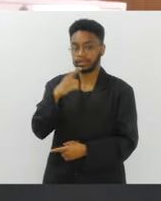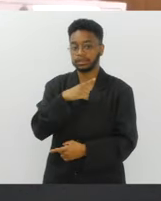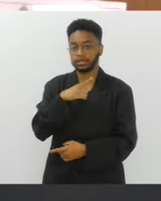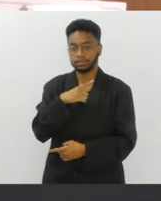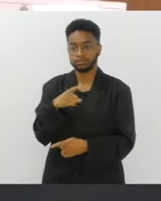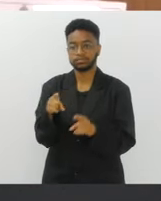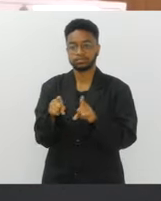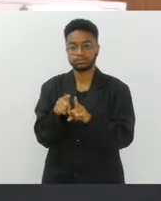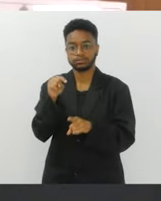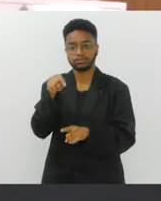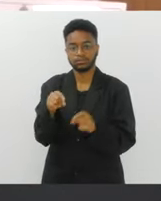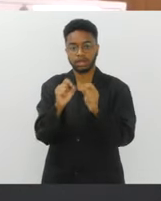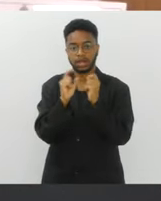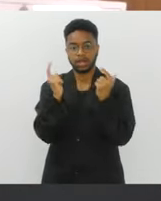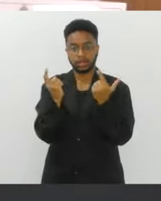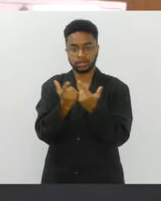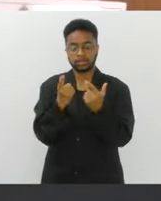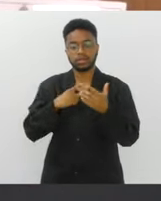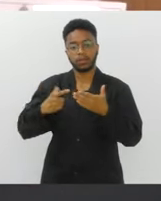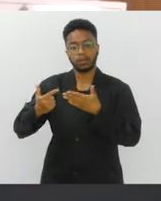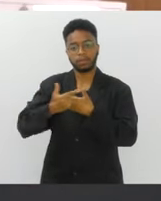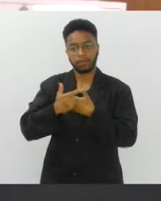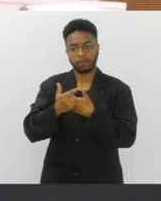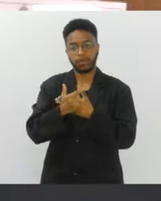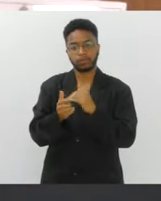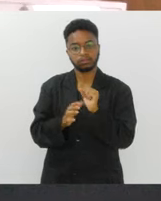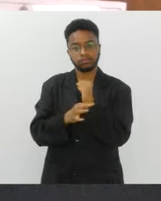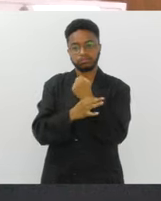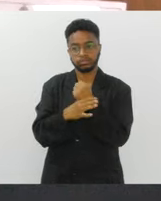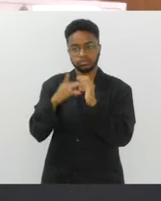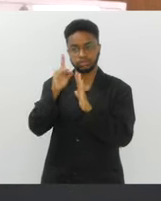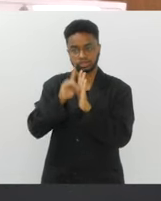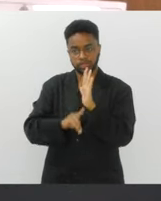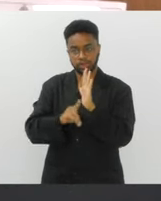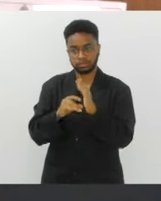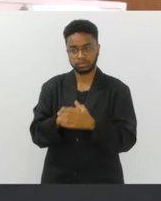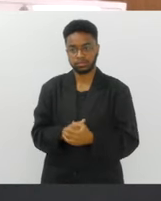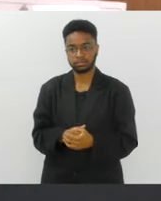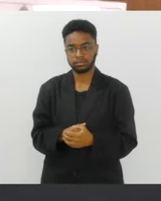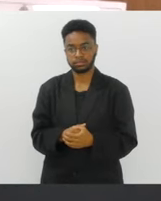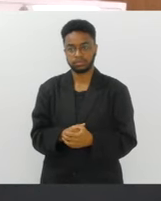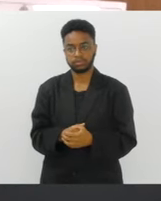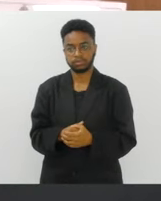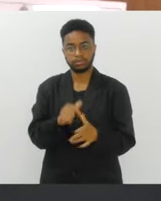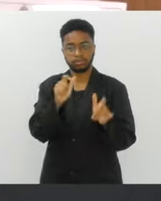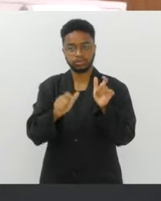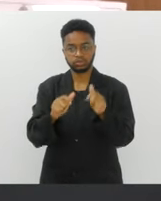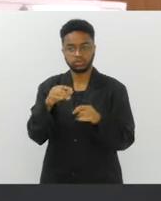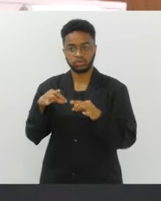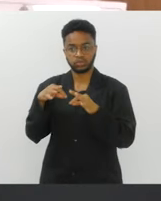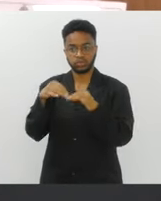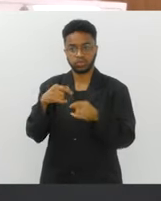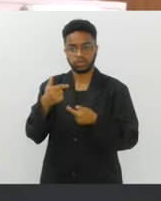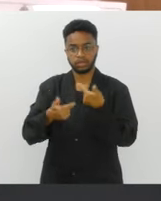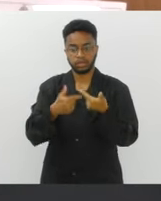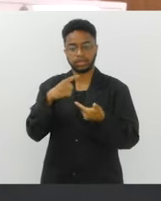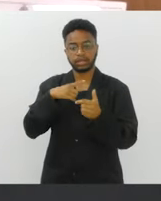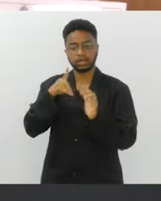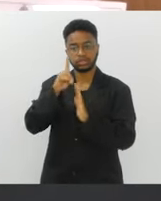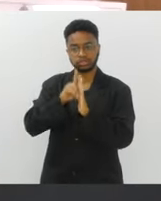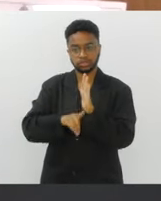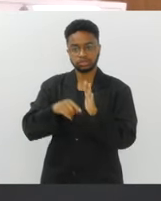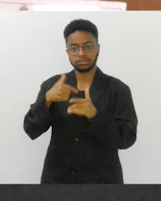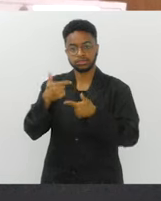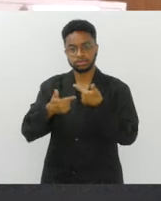E essa casa aqui tem um papel de garantir esse direito. Para todo trabalhador, direito ao seu emprego, ao seu